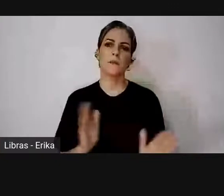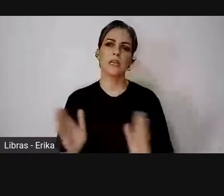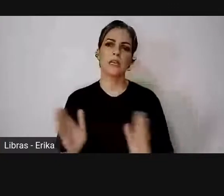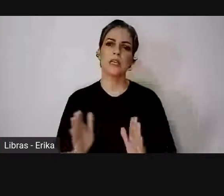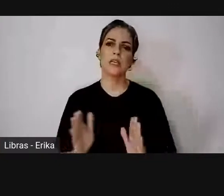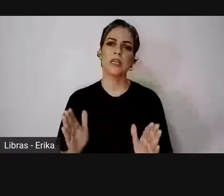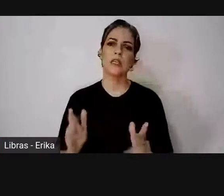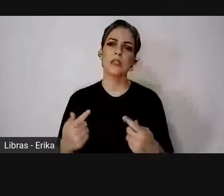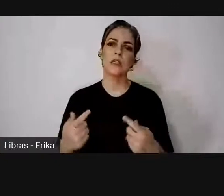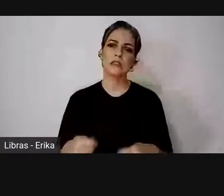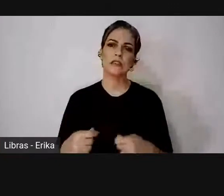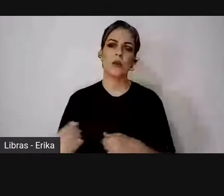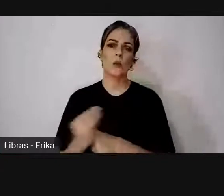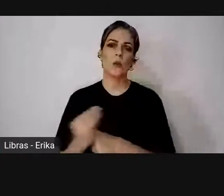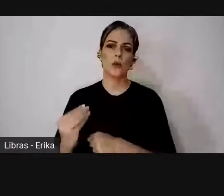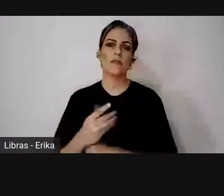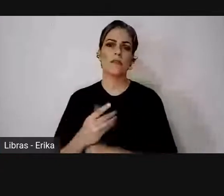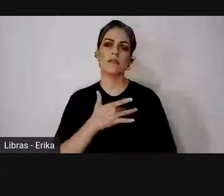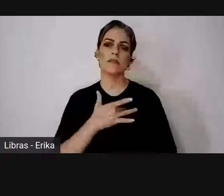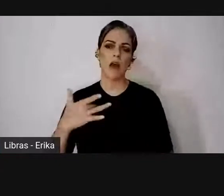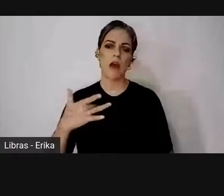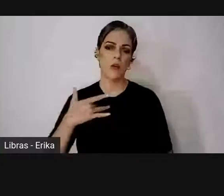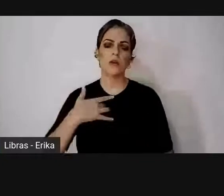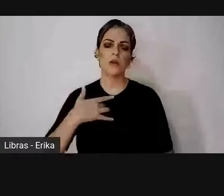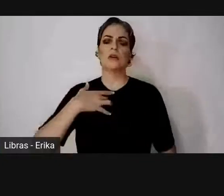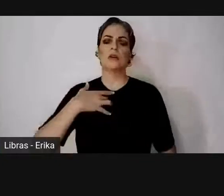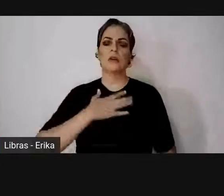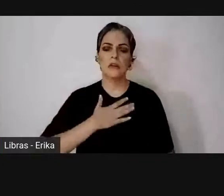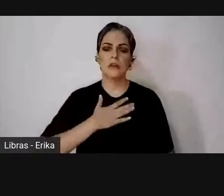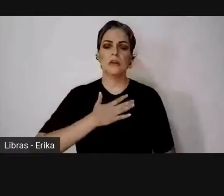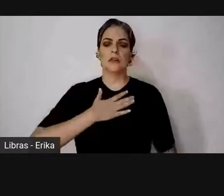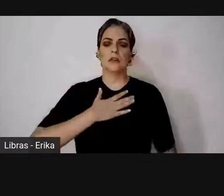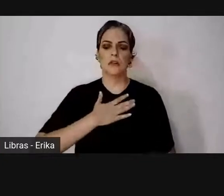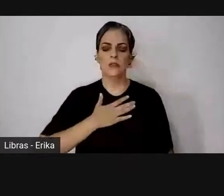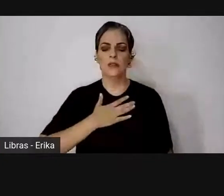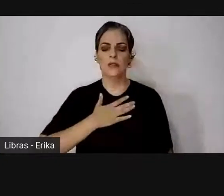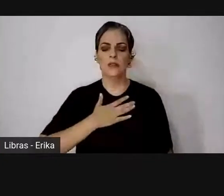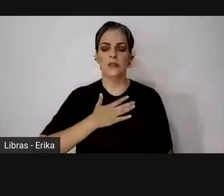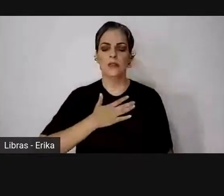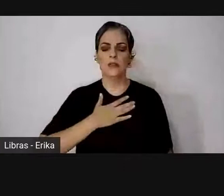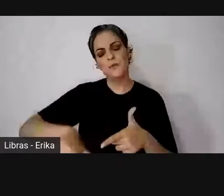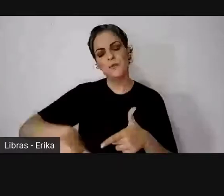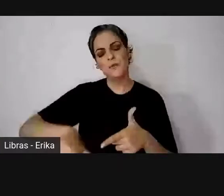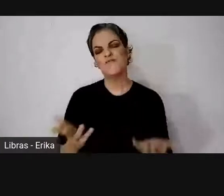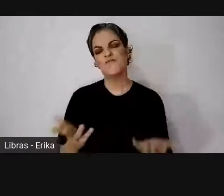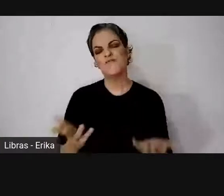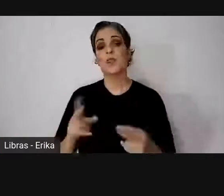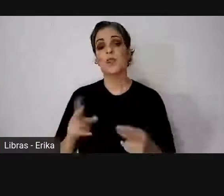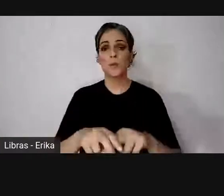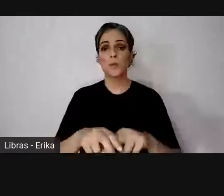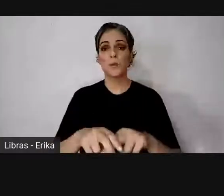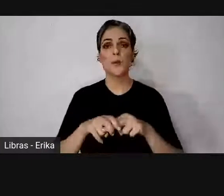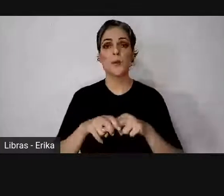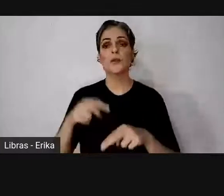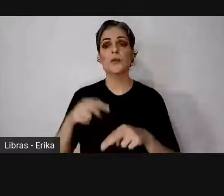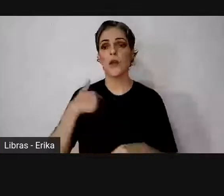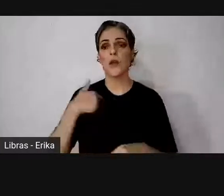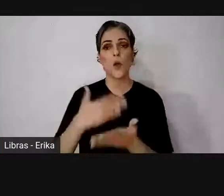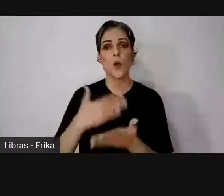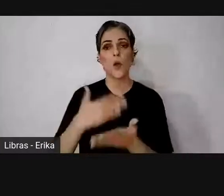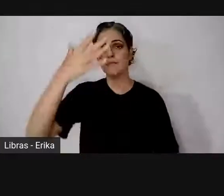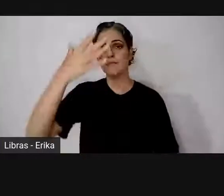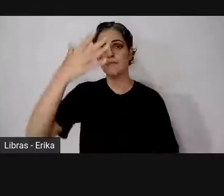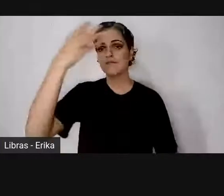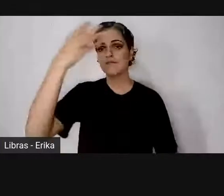conta respiratória, algumas dificuldades respiratórias, eu comecei a ter falta de memória, né? Eu não conseguia